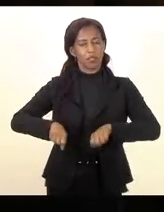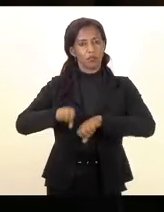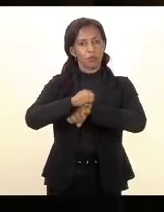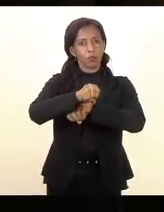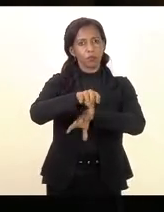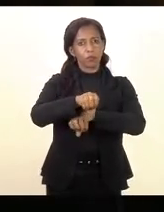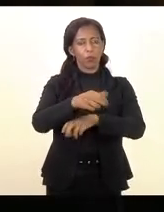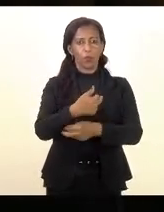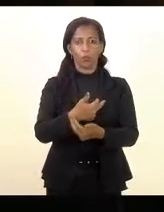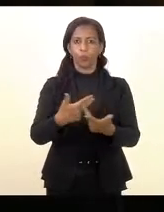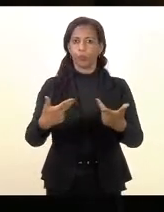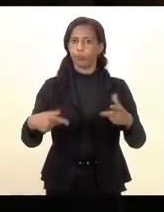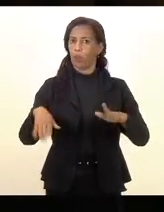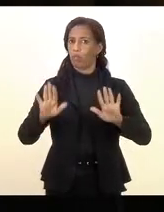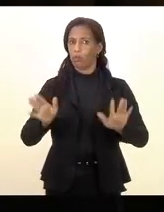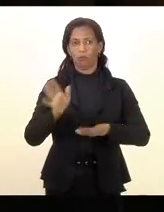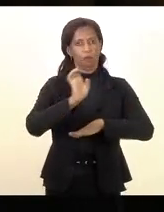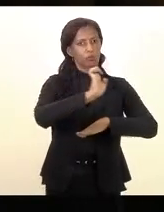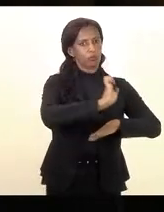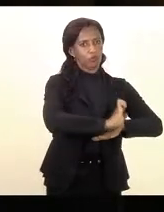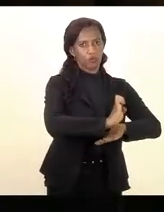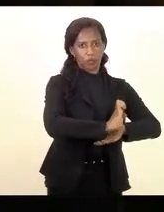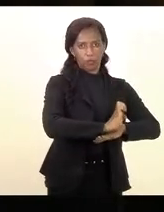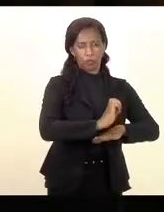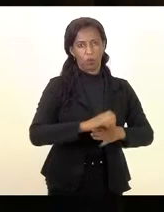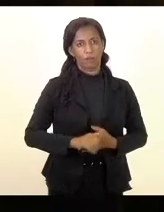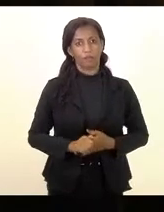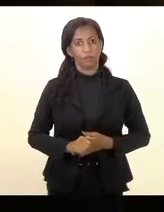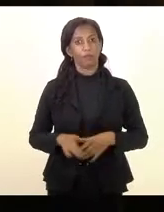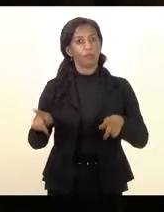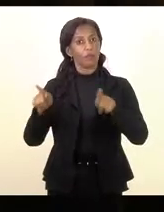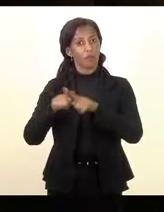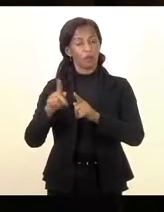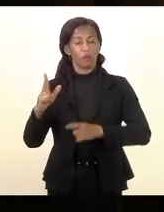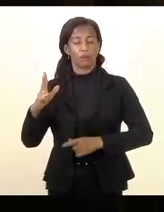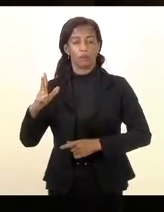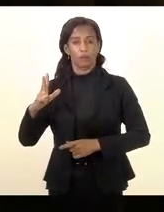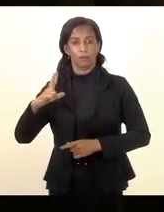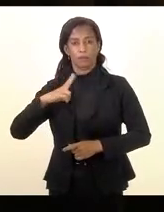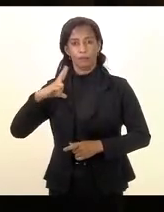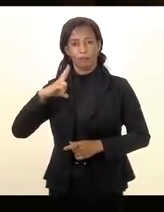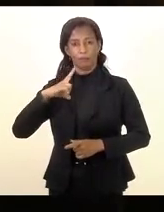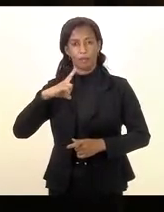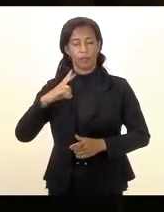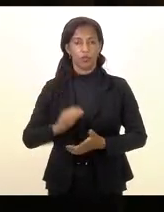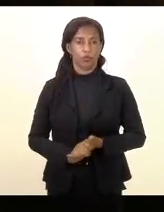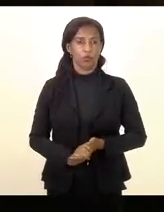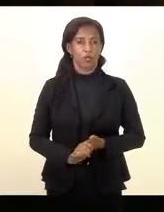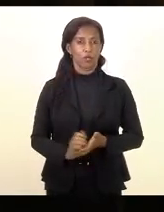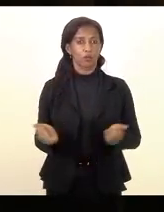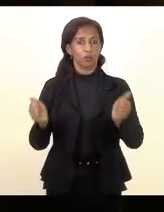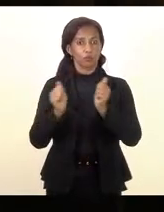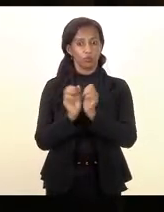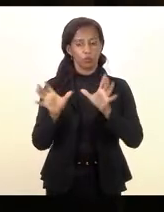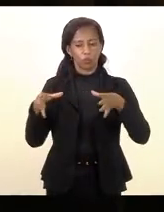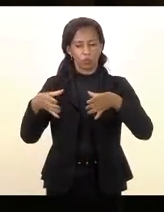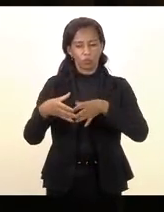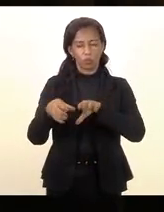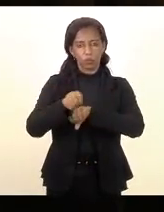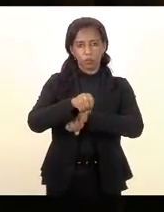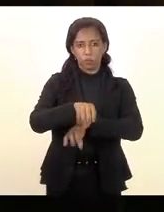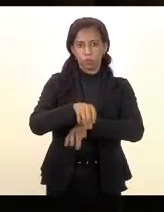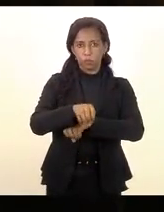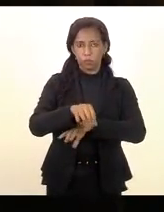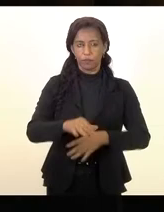quais sejam as escolas estaduais e as escolas particulares jurisdicionadas pelo Conselho Estadual de Educação é muito